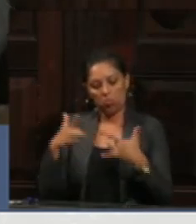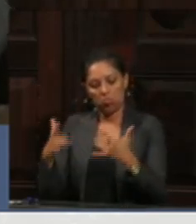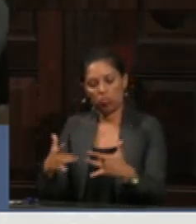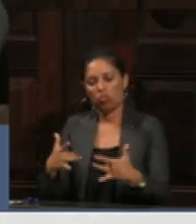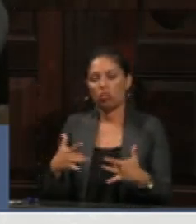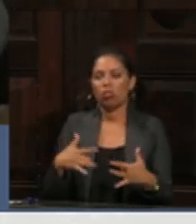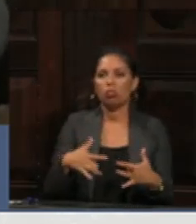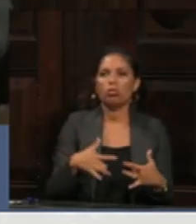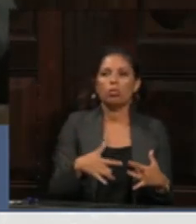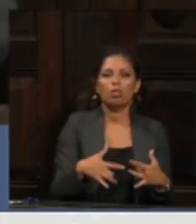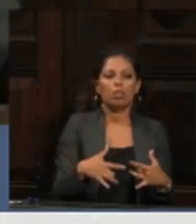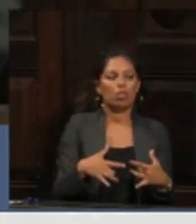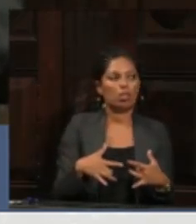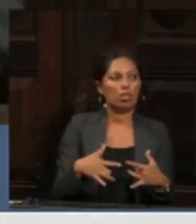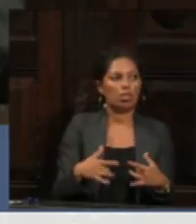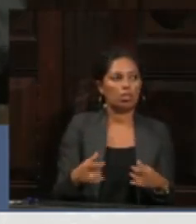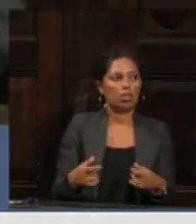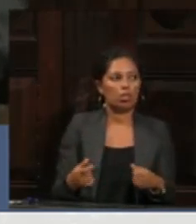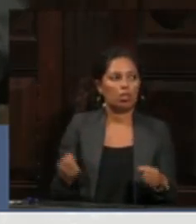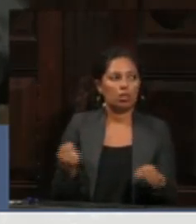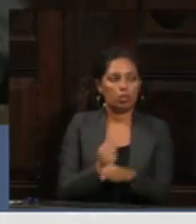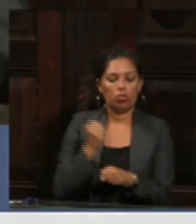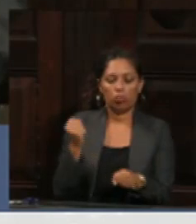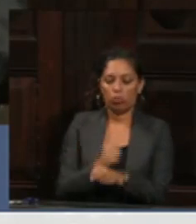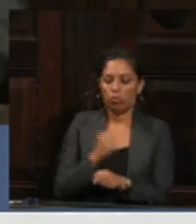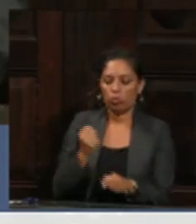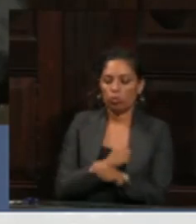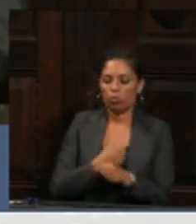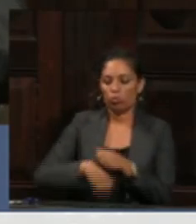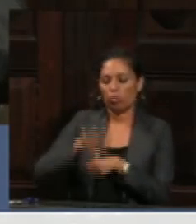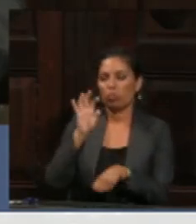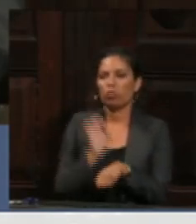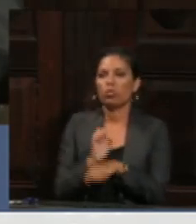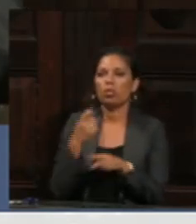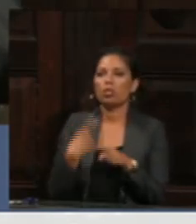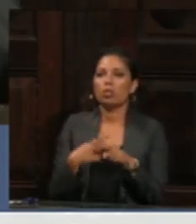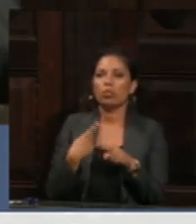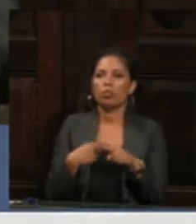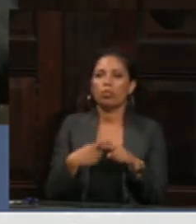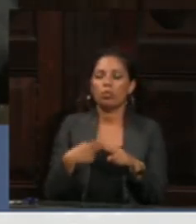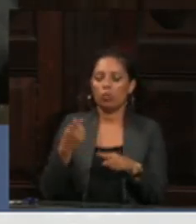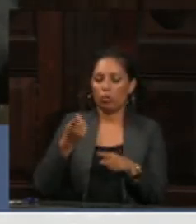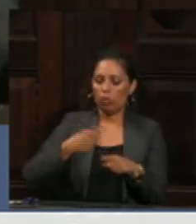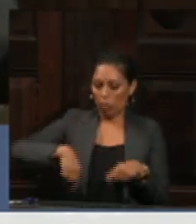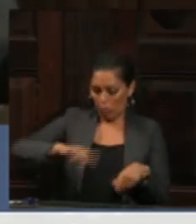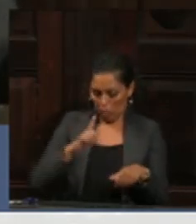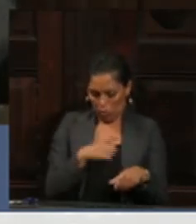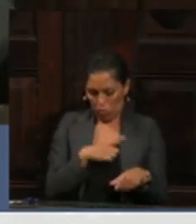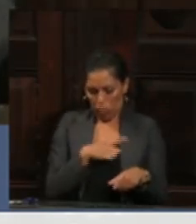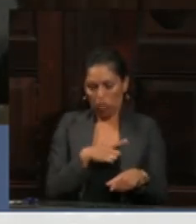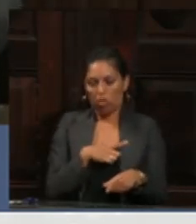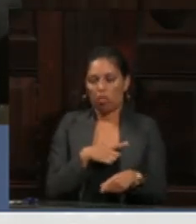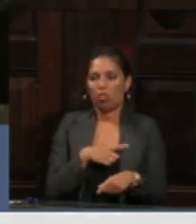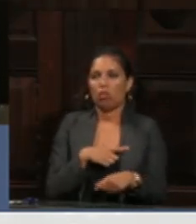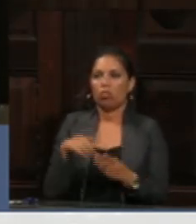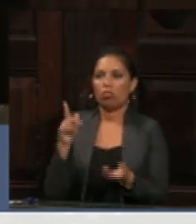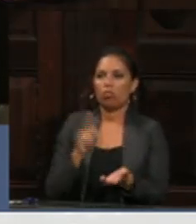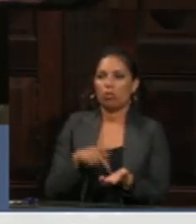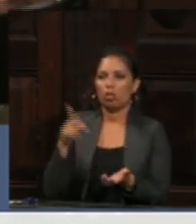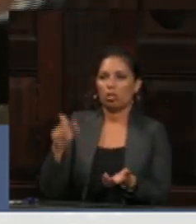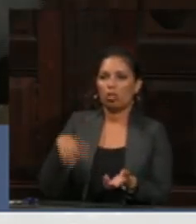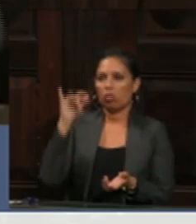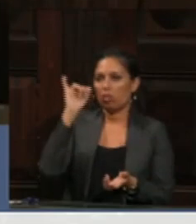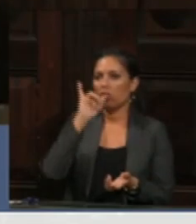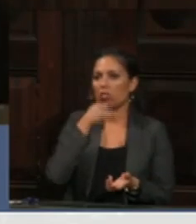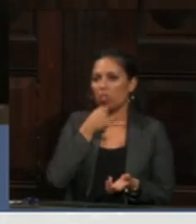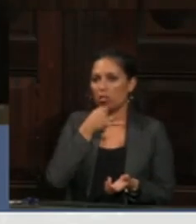para que possamos reconstruir o nosso estado, porque o que nós tivemos realmente foi